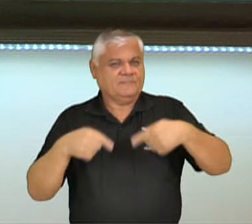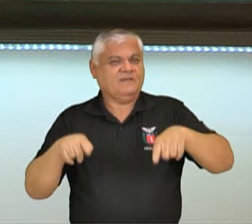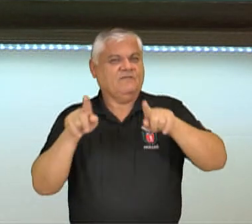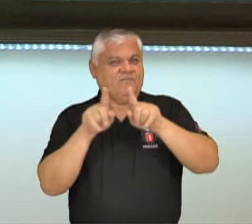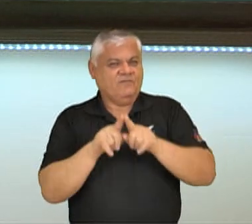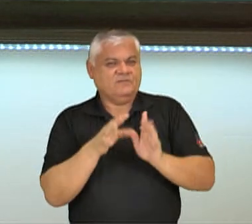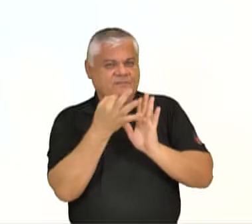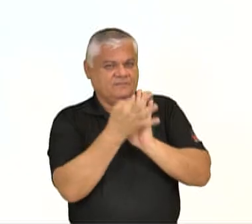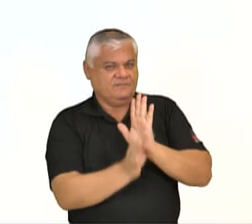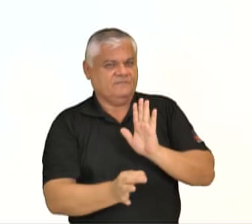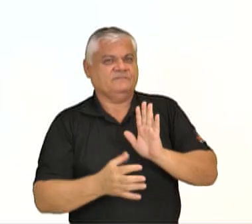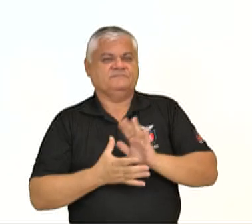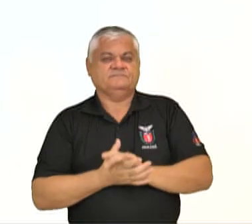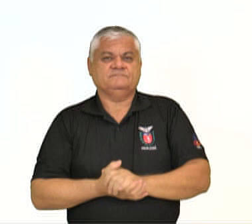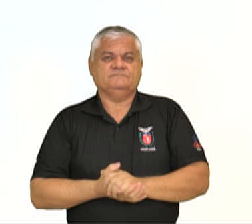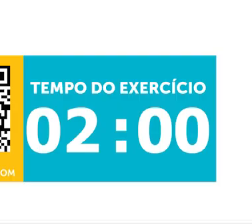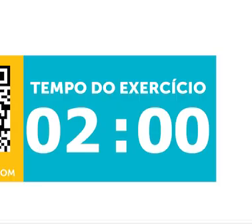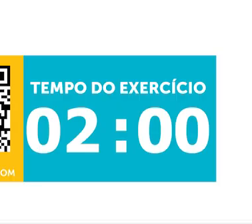volta para conferir.